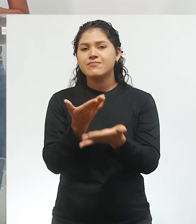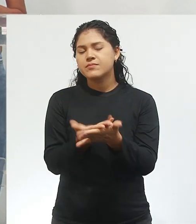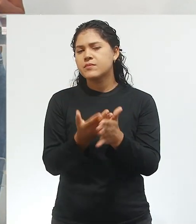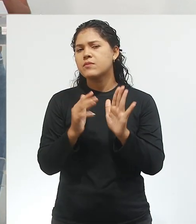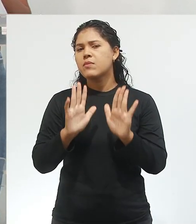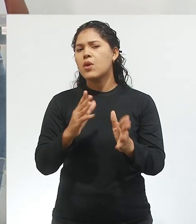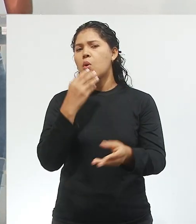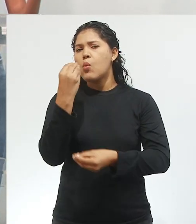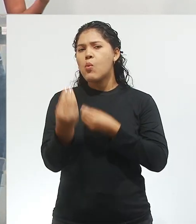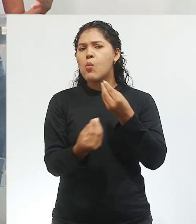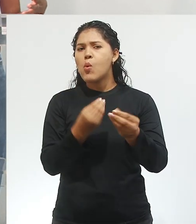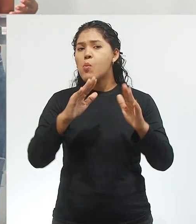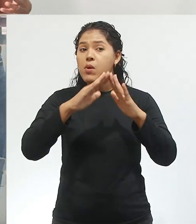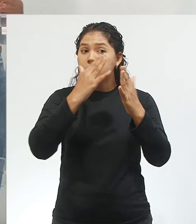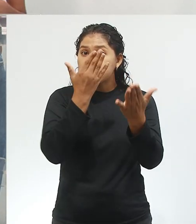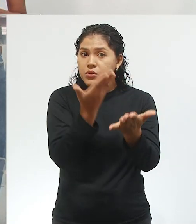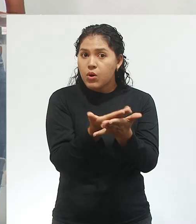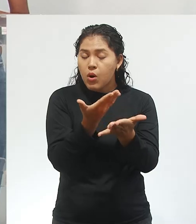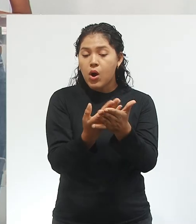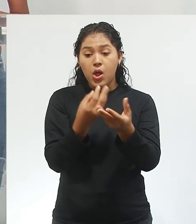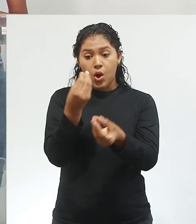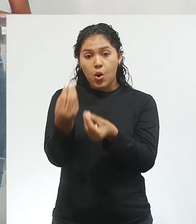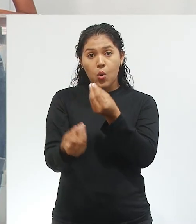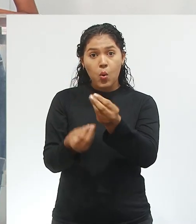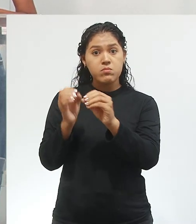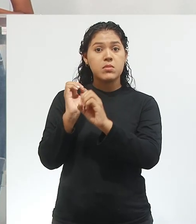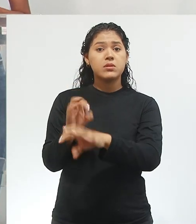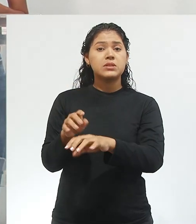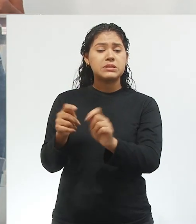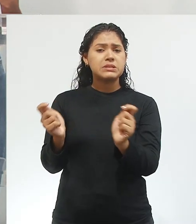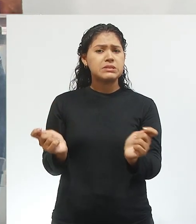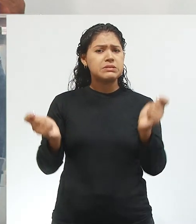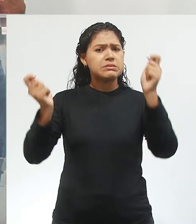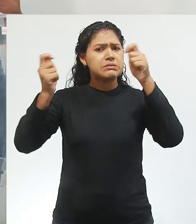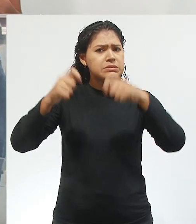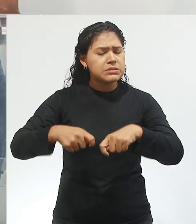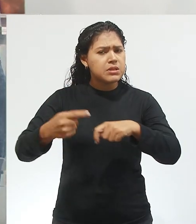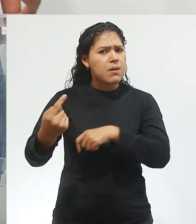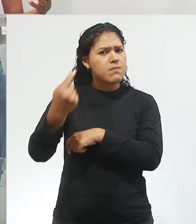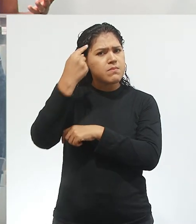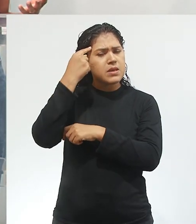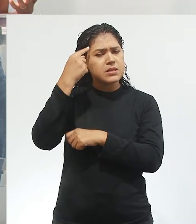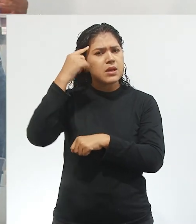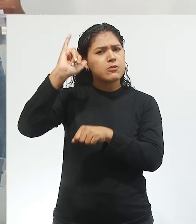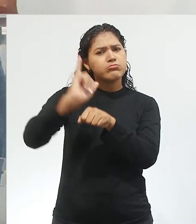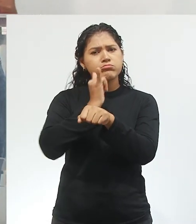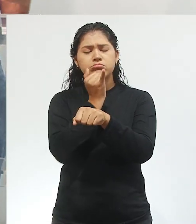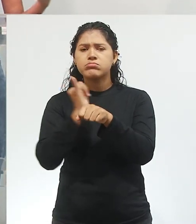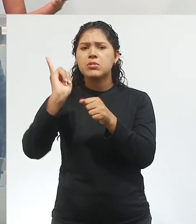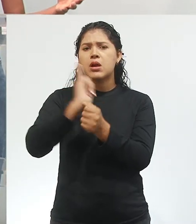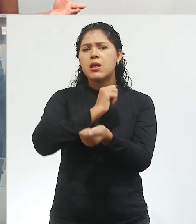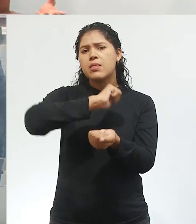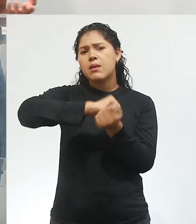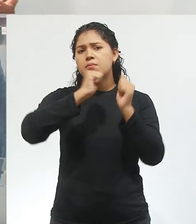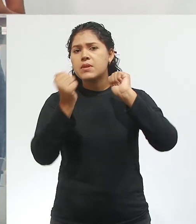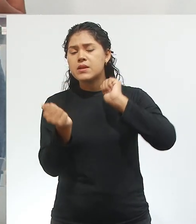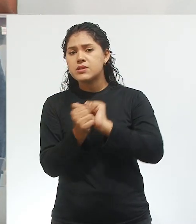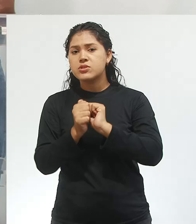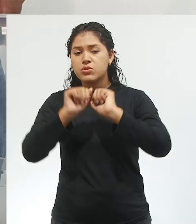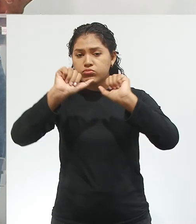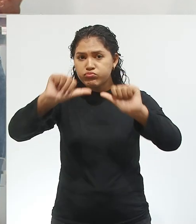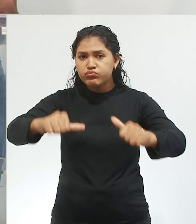escola, como a educação, ela tem pensado e construído novas relações no